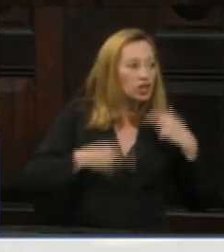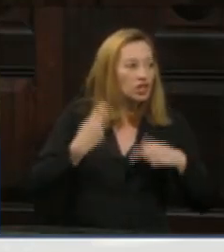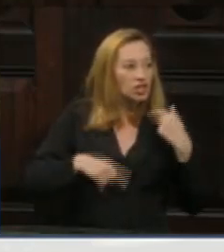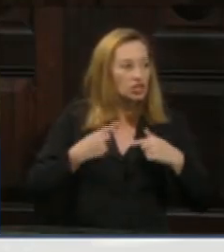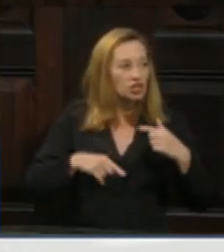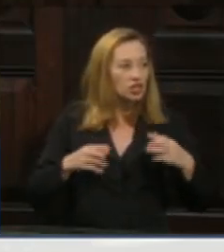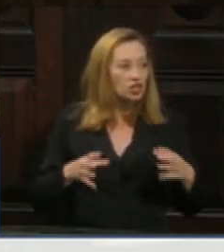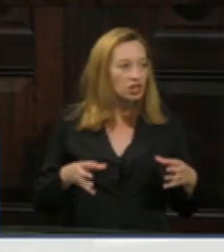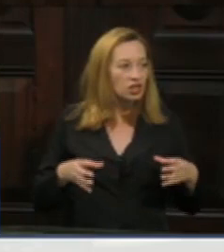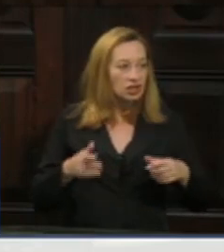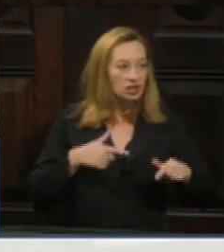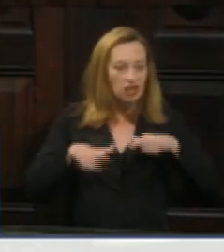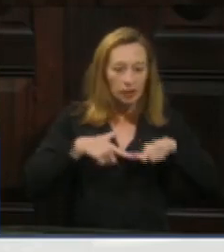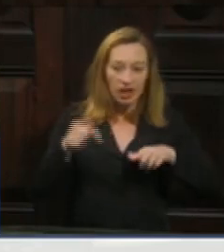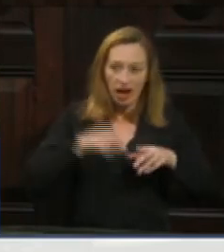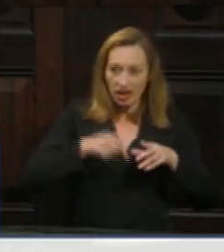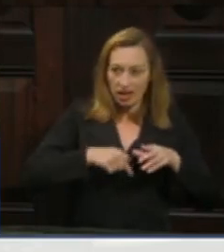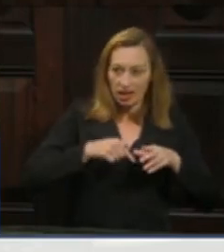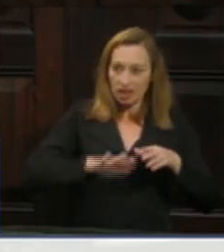menos idade.